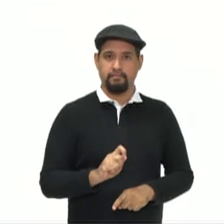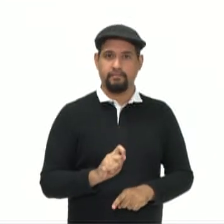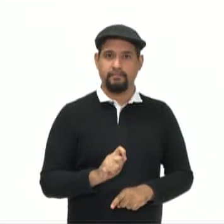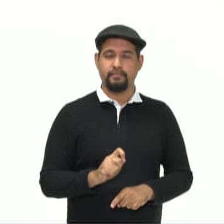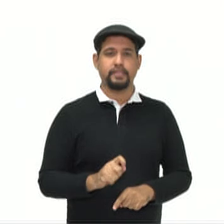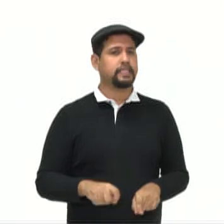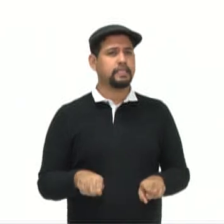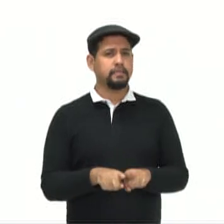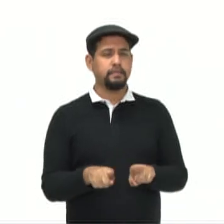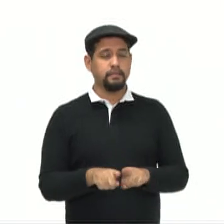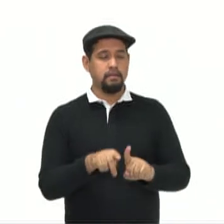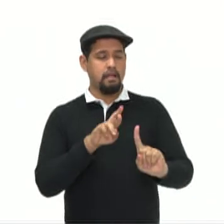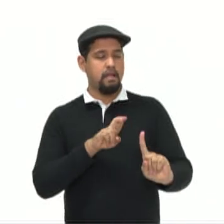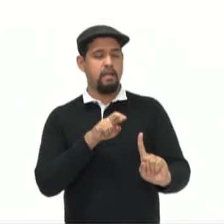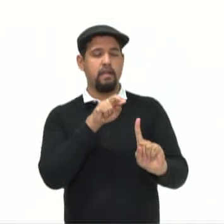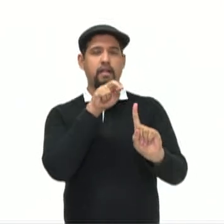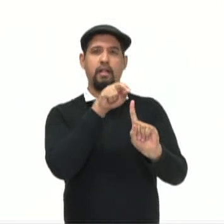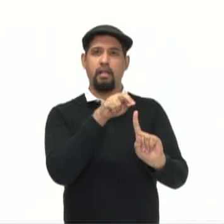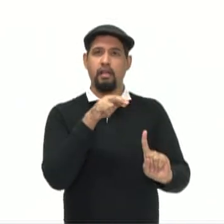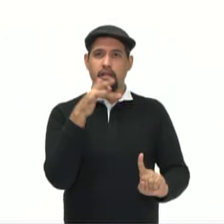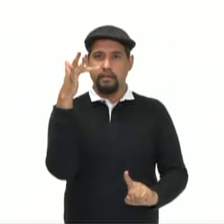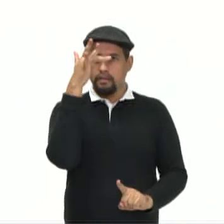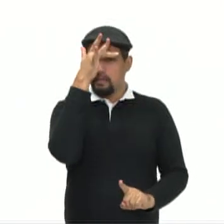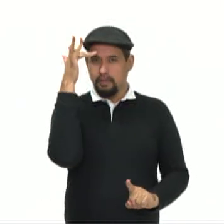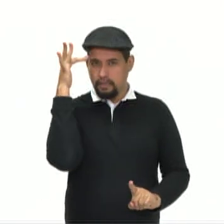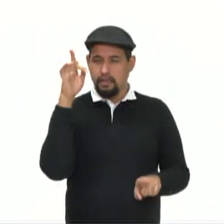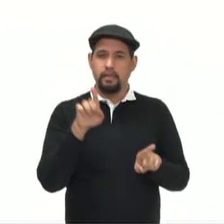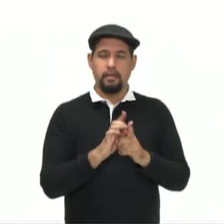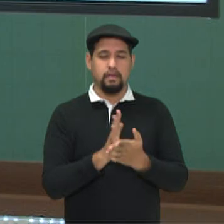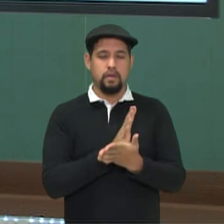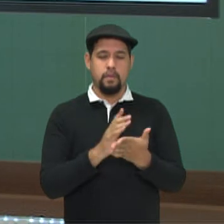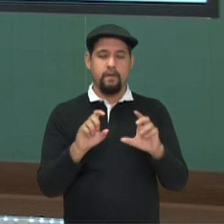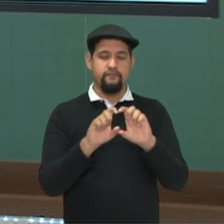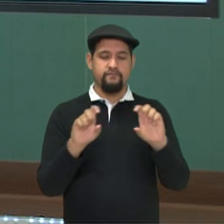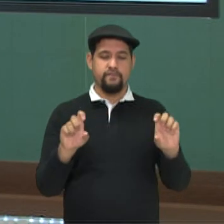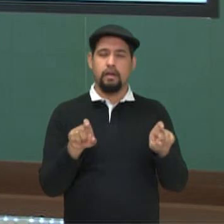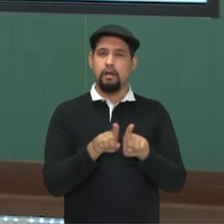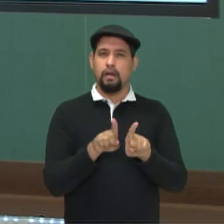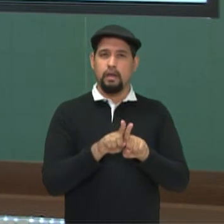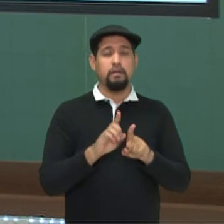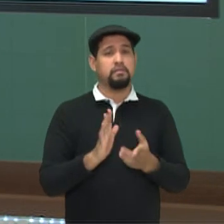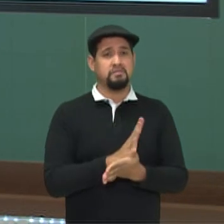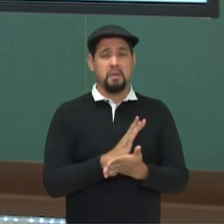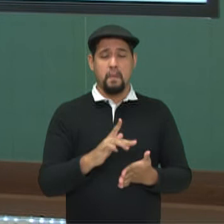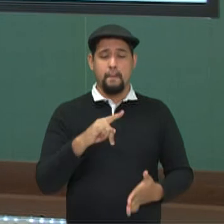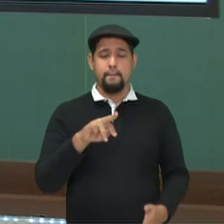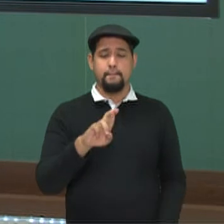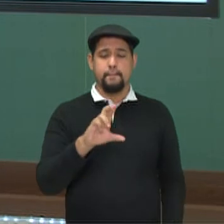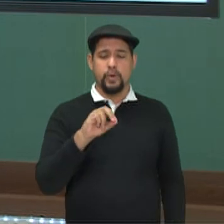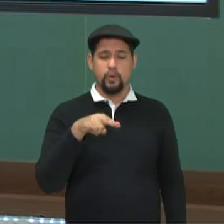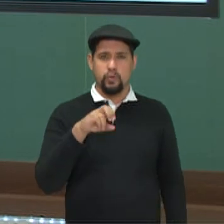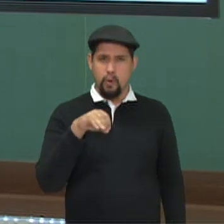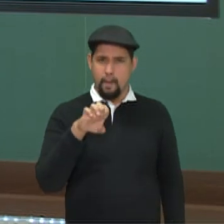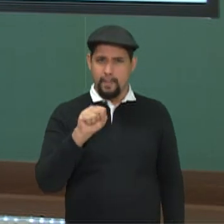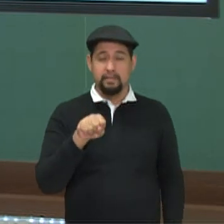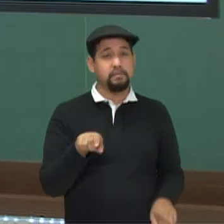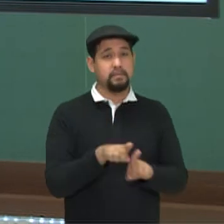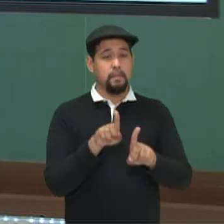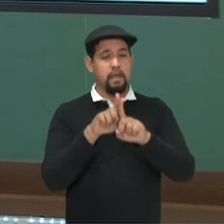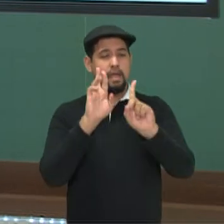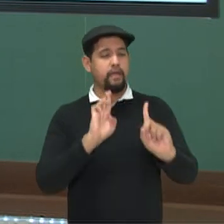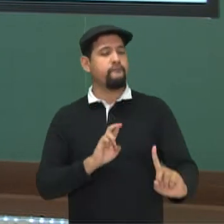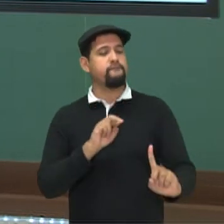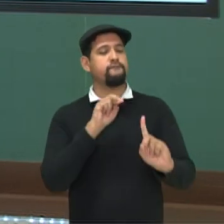para referenciação de pessoas, coisas e frases. Através dos pronomes, né, eu